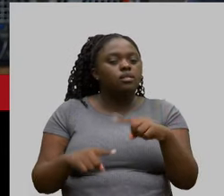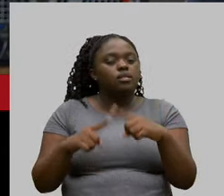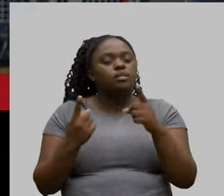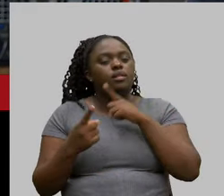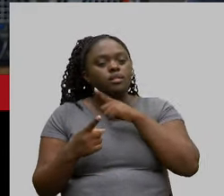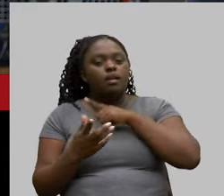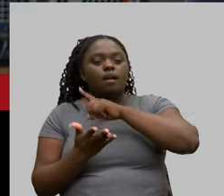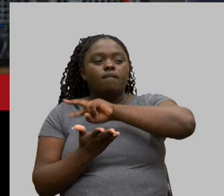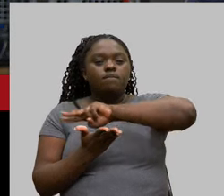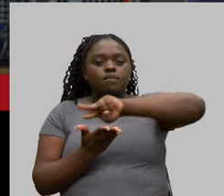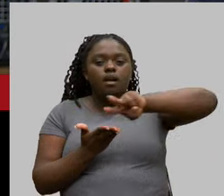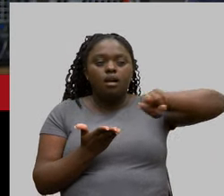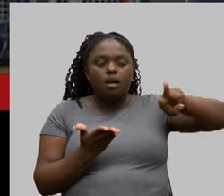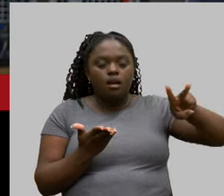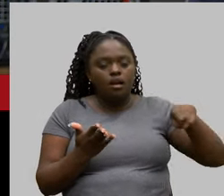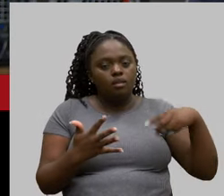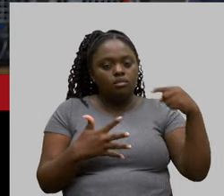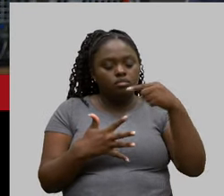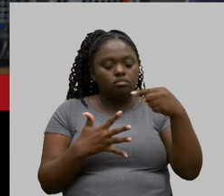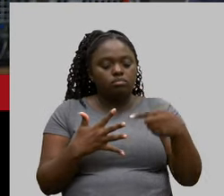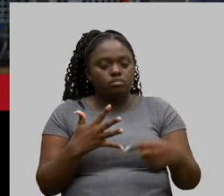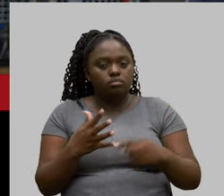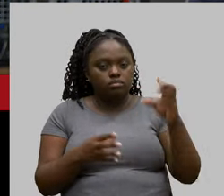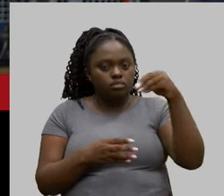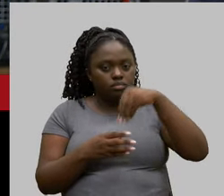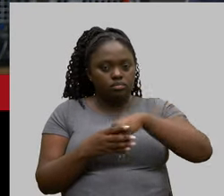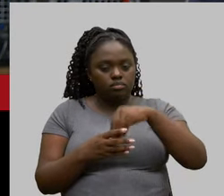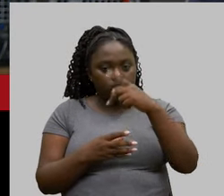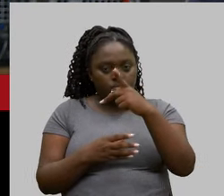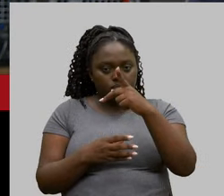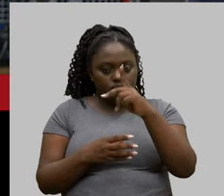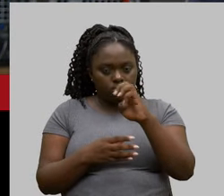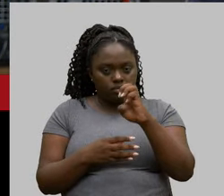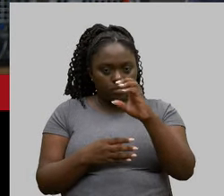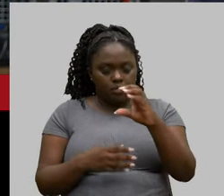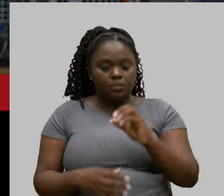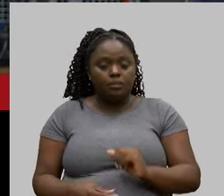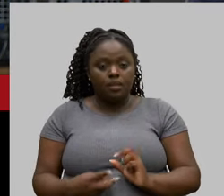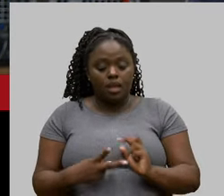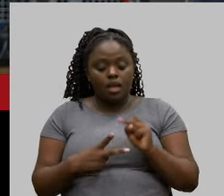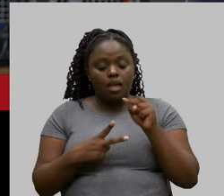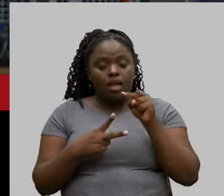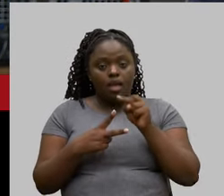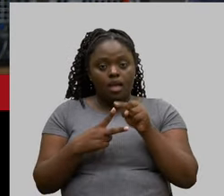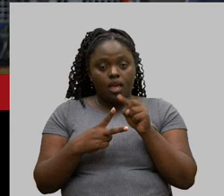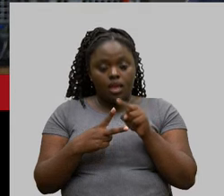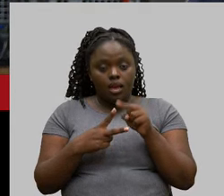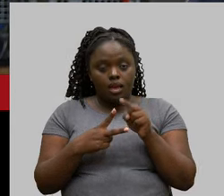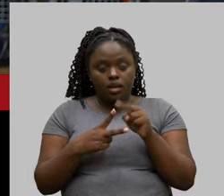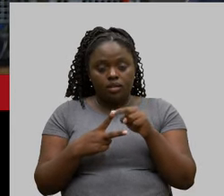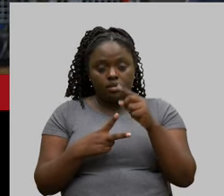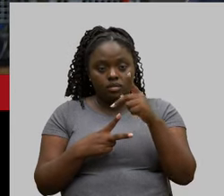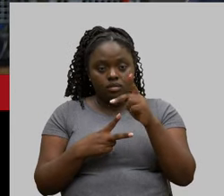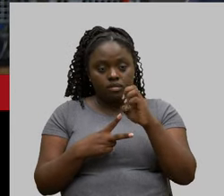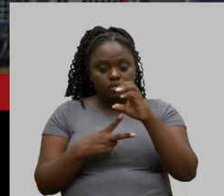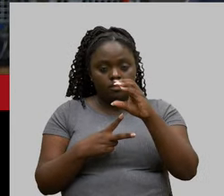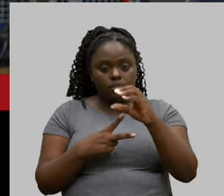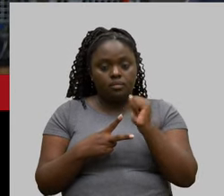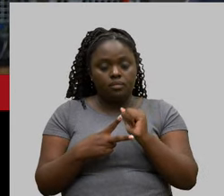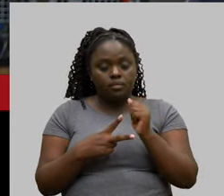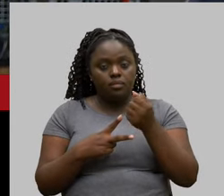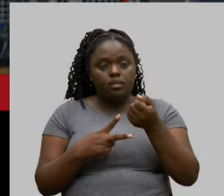dispositivos inseridos naquela PEC essa PEC é ela prevê que o